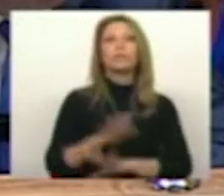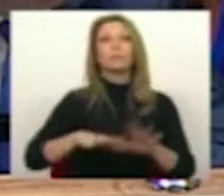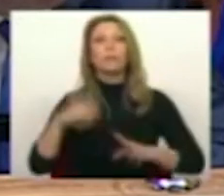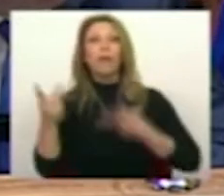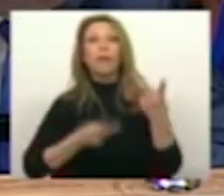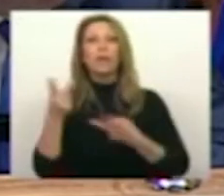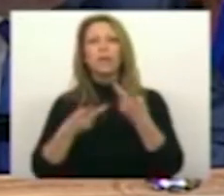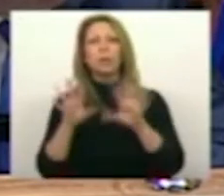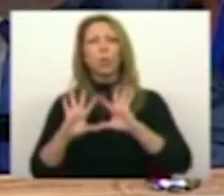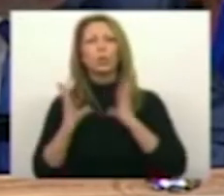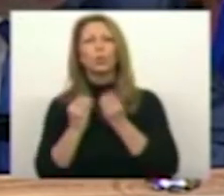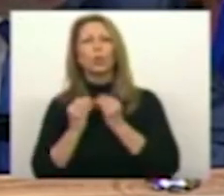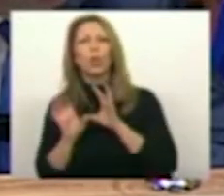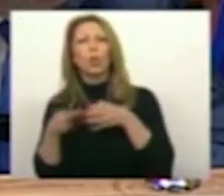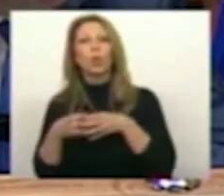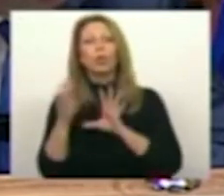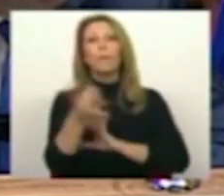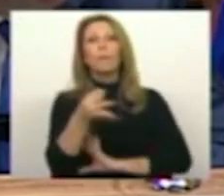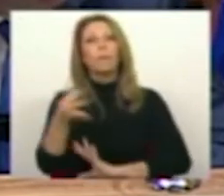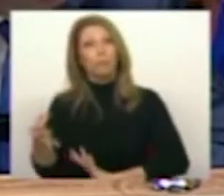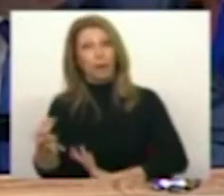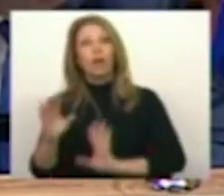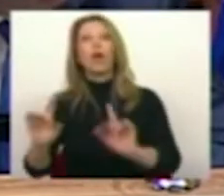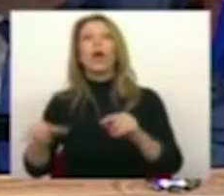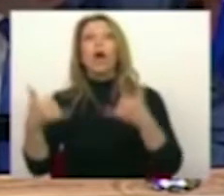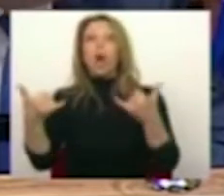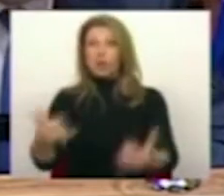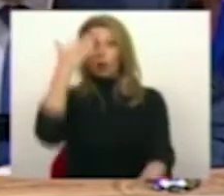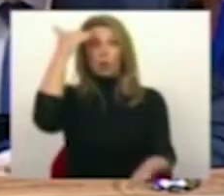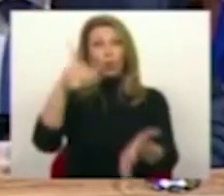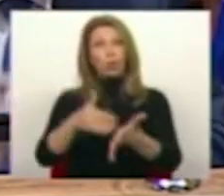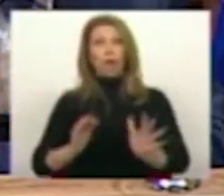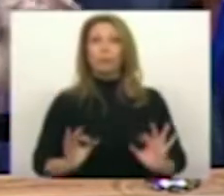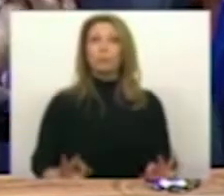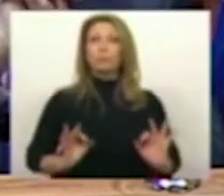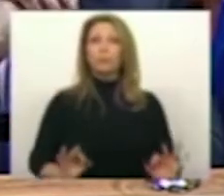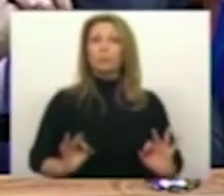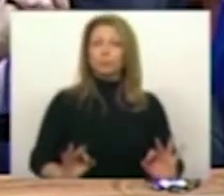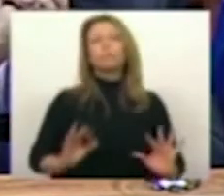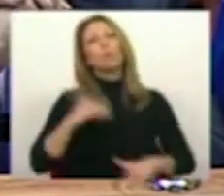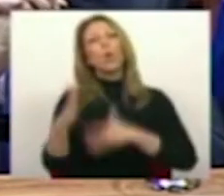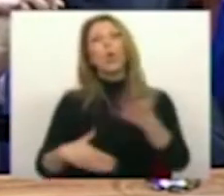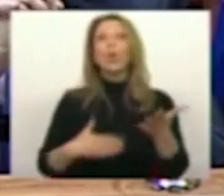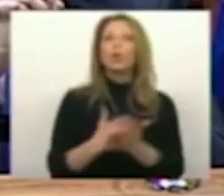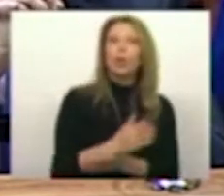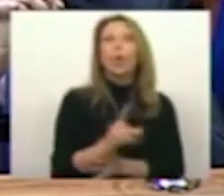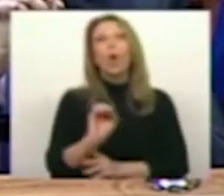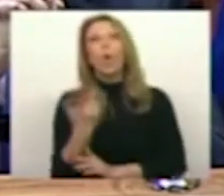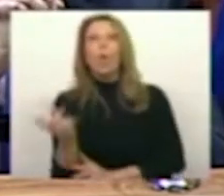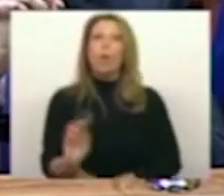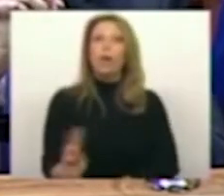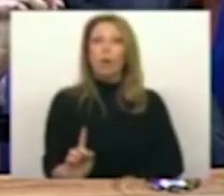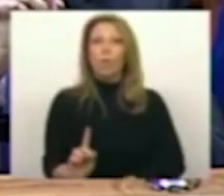dessas PPPs. Em função desse resultado, elas seriam renovadas ou não seriam renovadas.